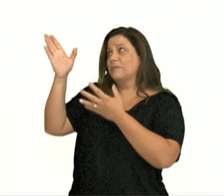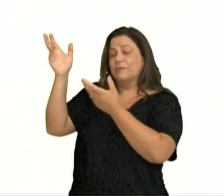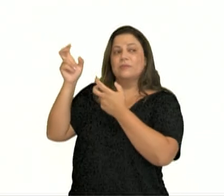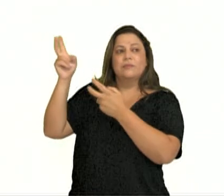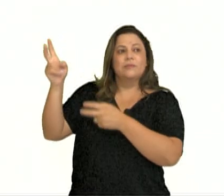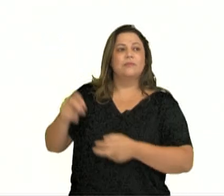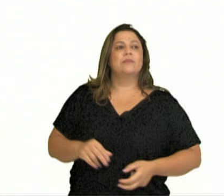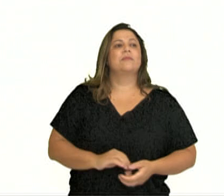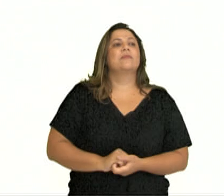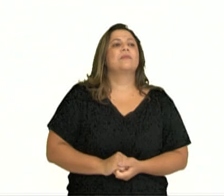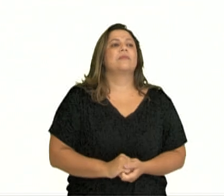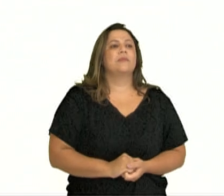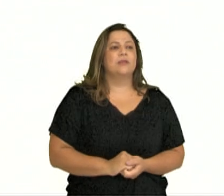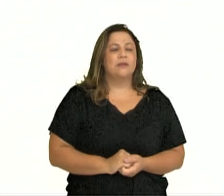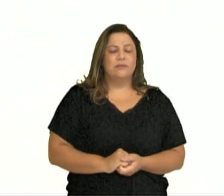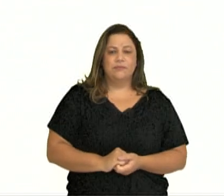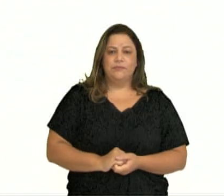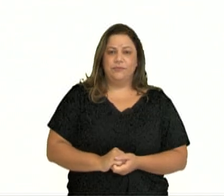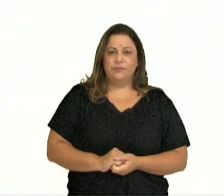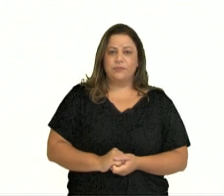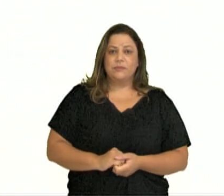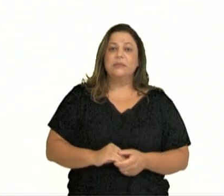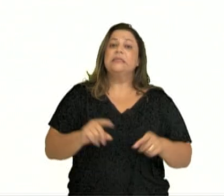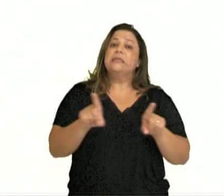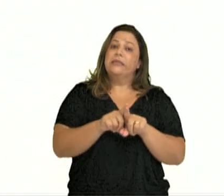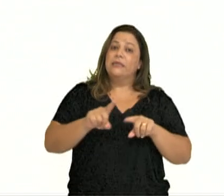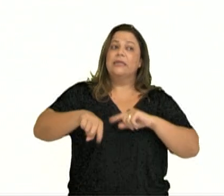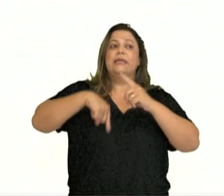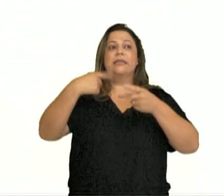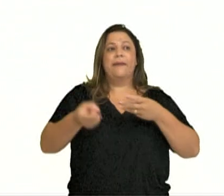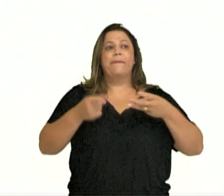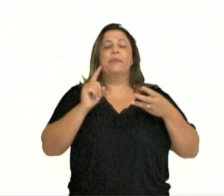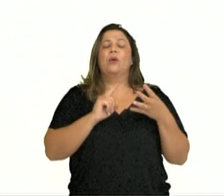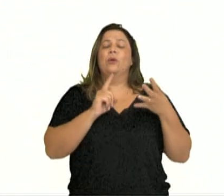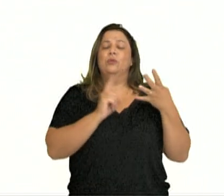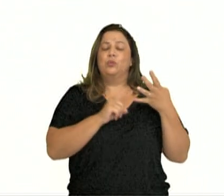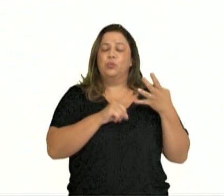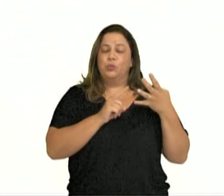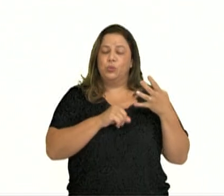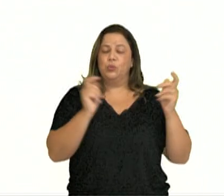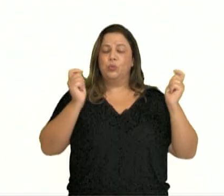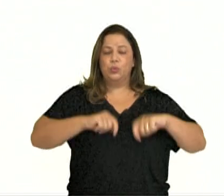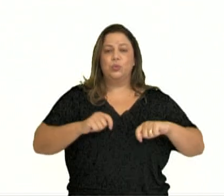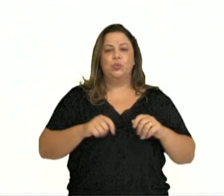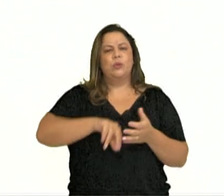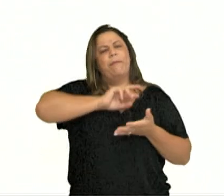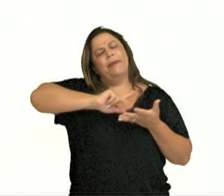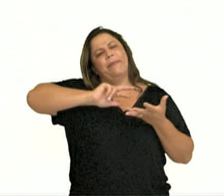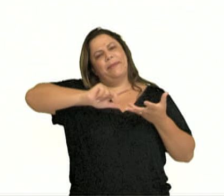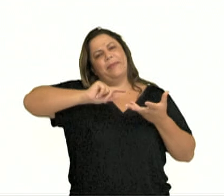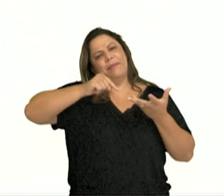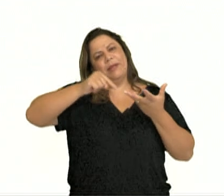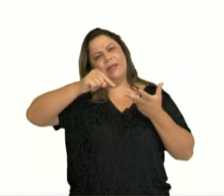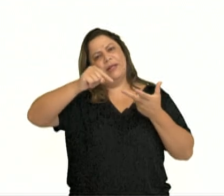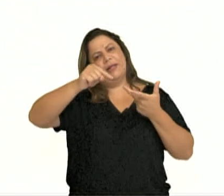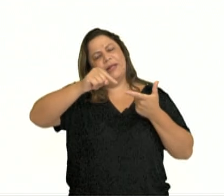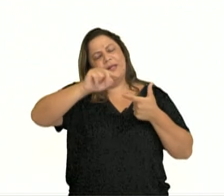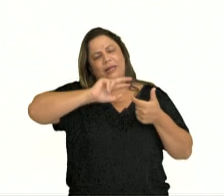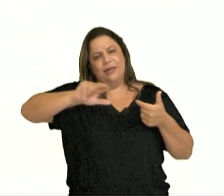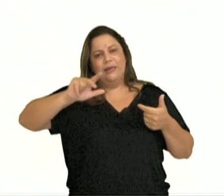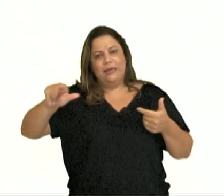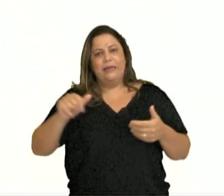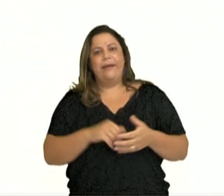trompa, trombone e tuba. E na percussão nós temos tímpano, caixa, prato,